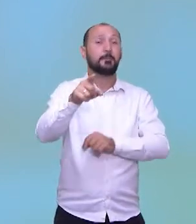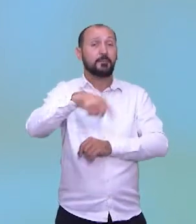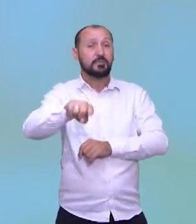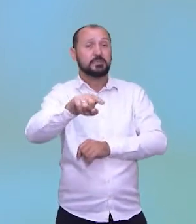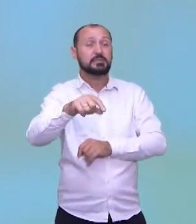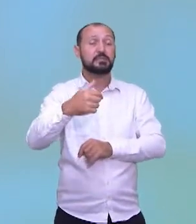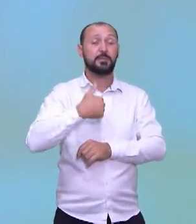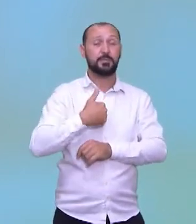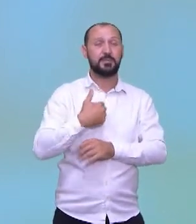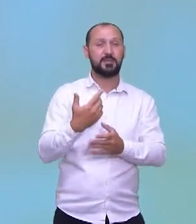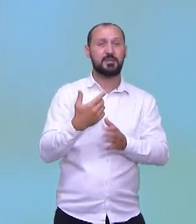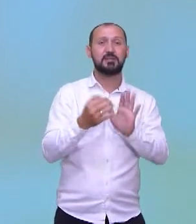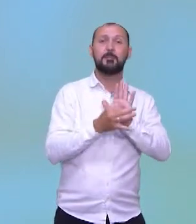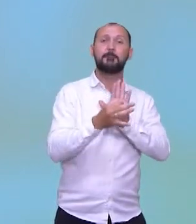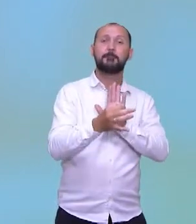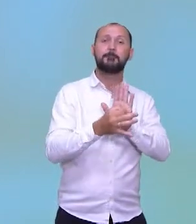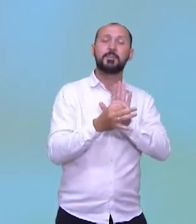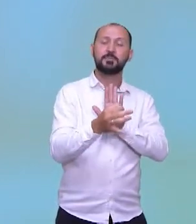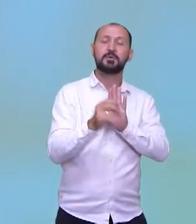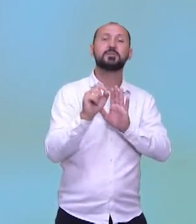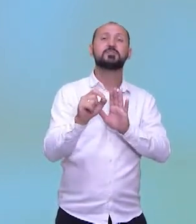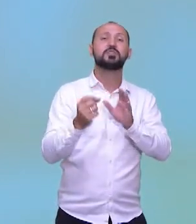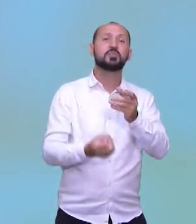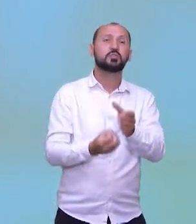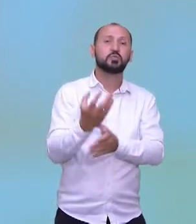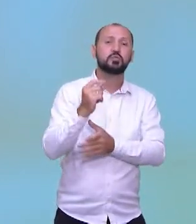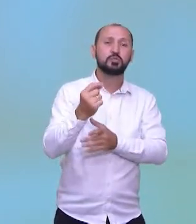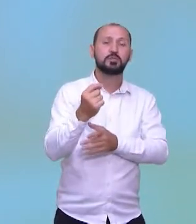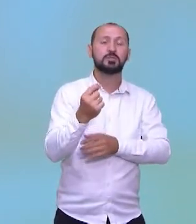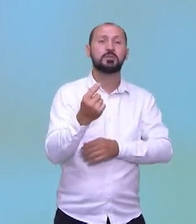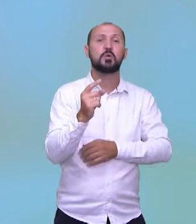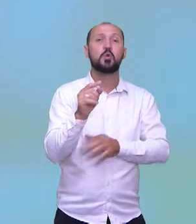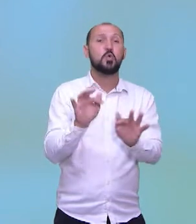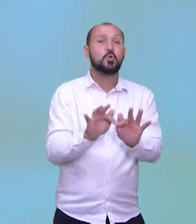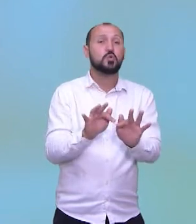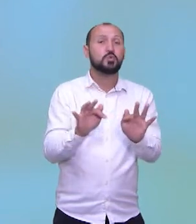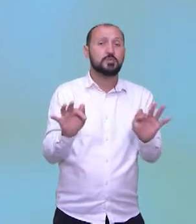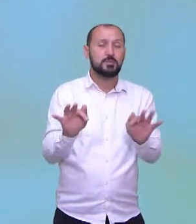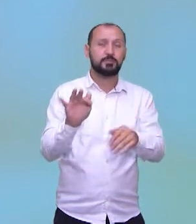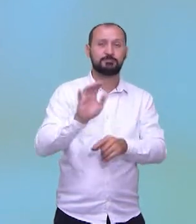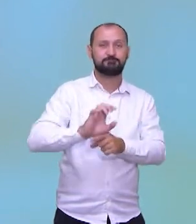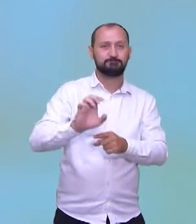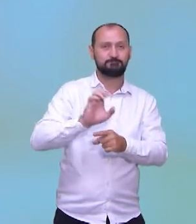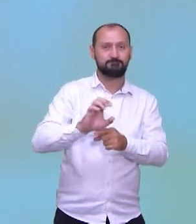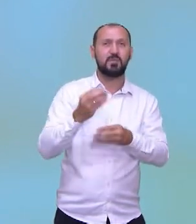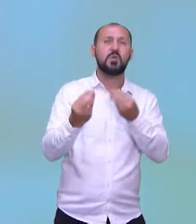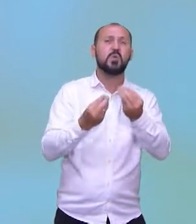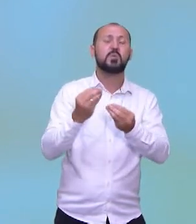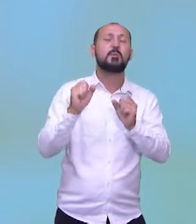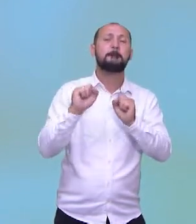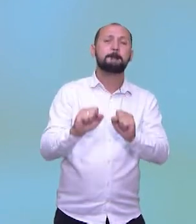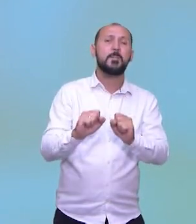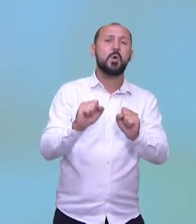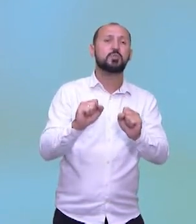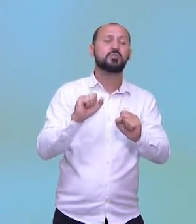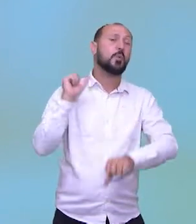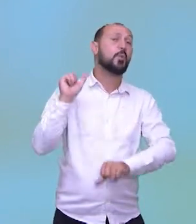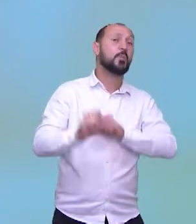para você e para mim a proposta do Sindifiscal de criação do Simples Estadual e como que isso